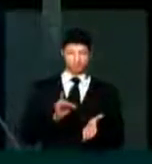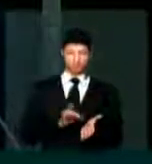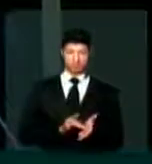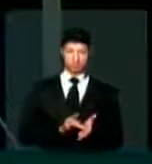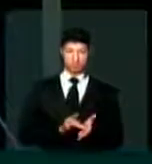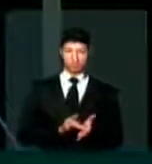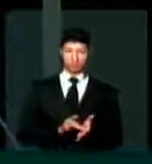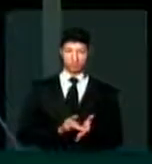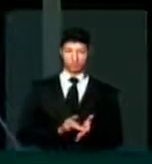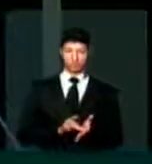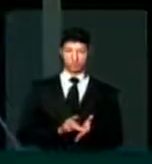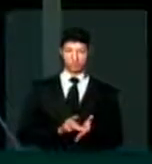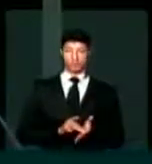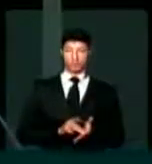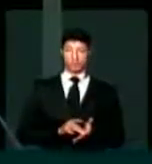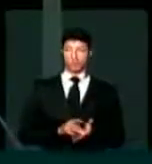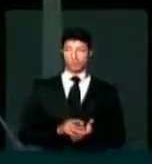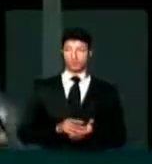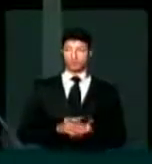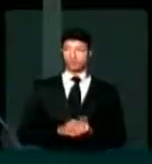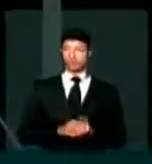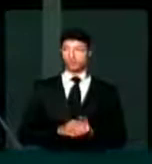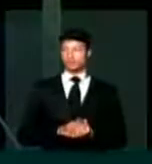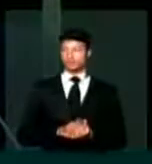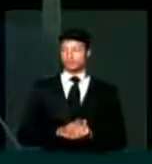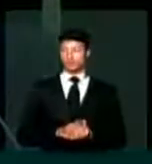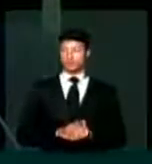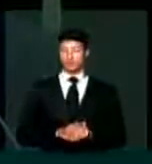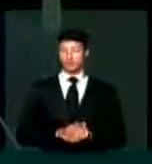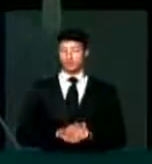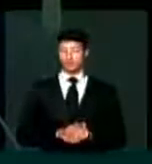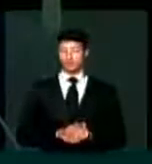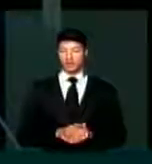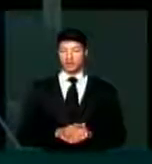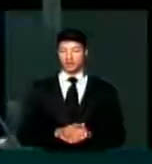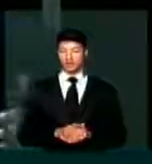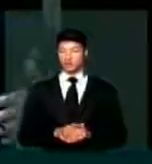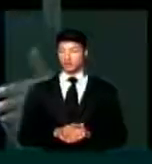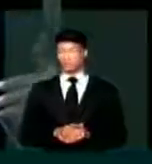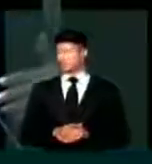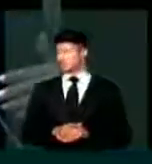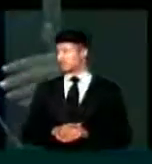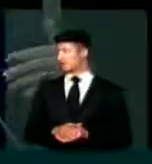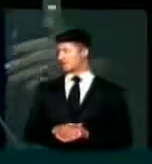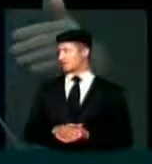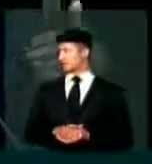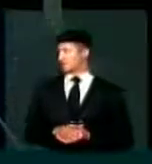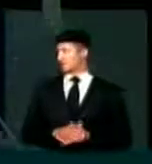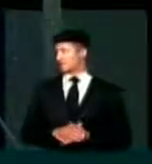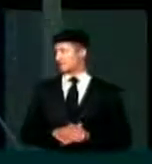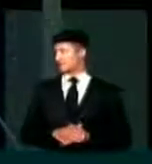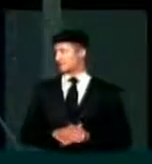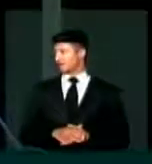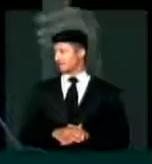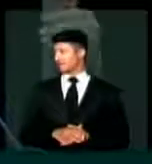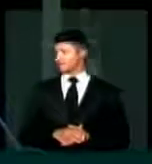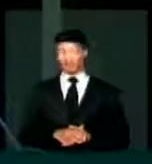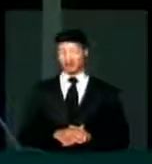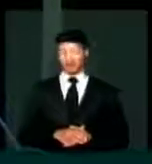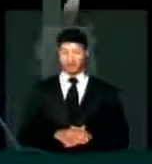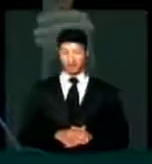absolutamente inconsistentes. Por isso, senhor presidente, nós queremos aqui registrar